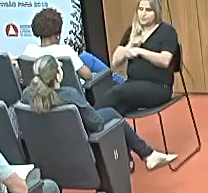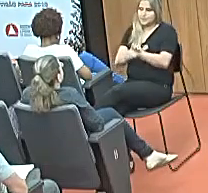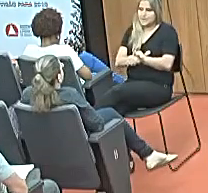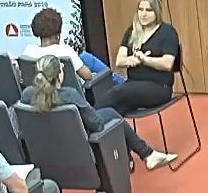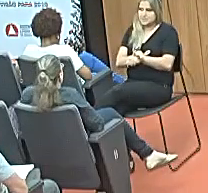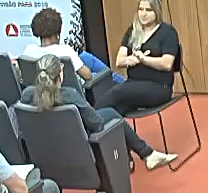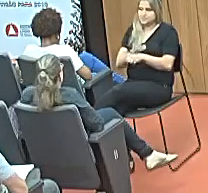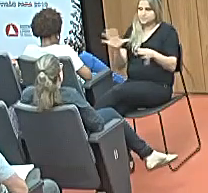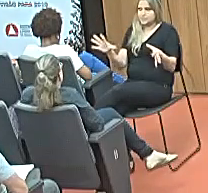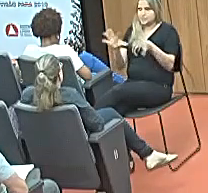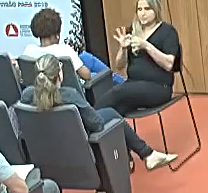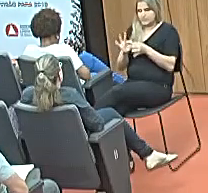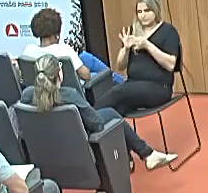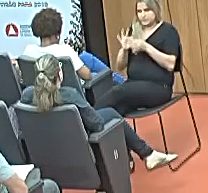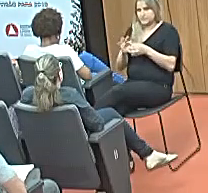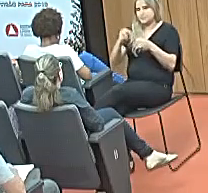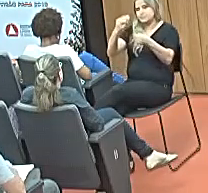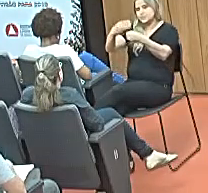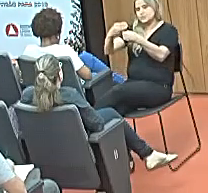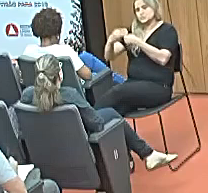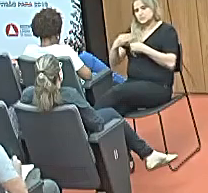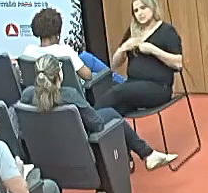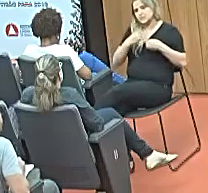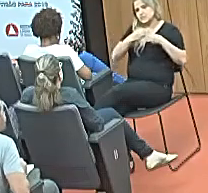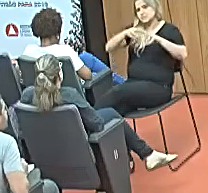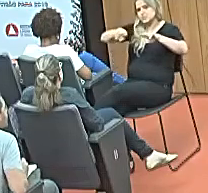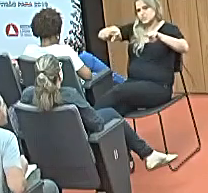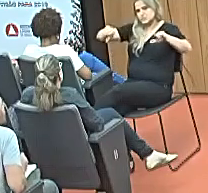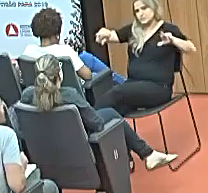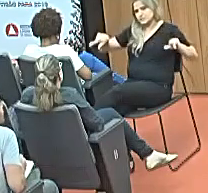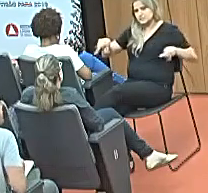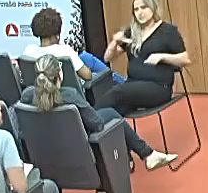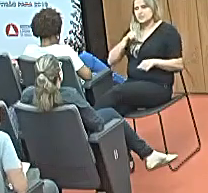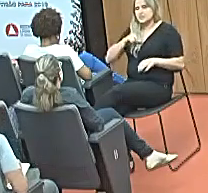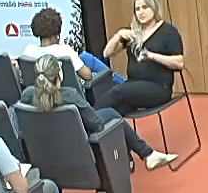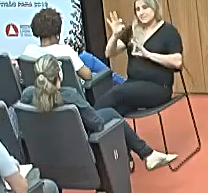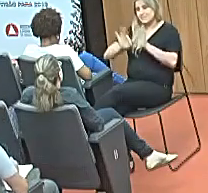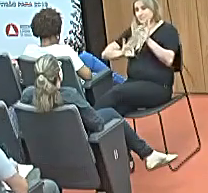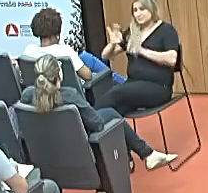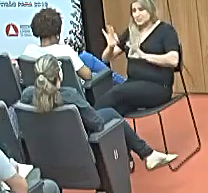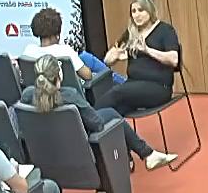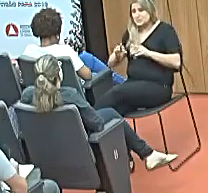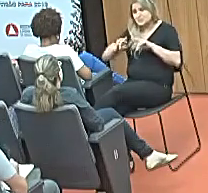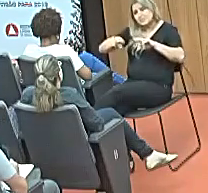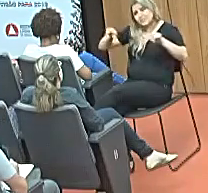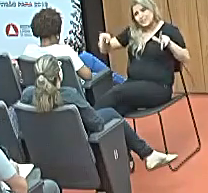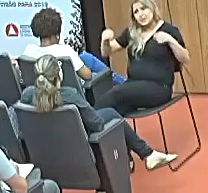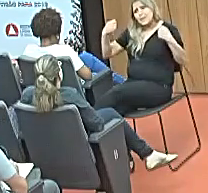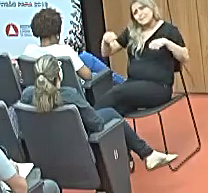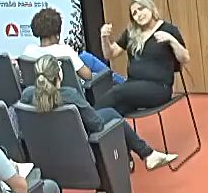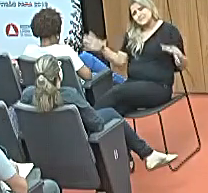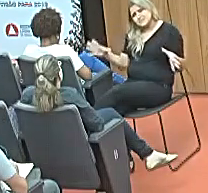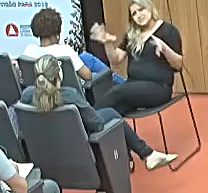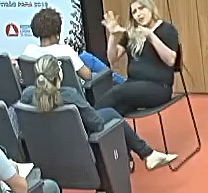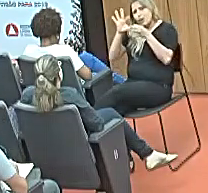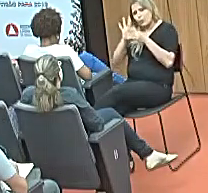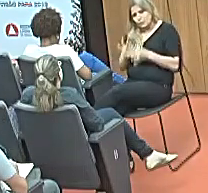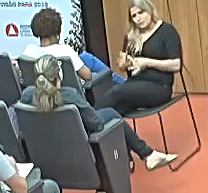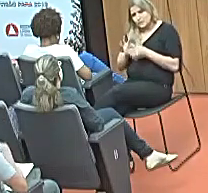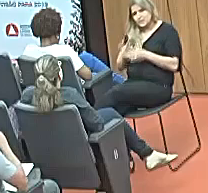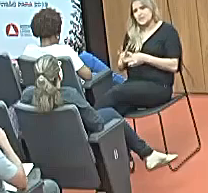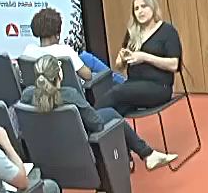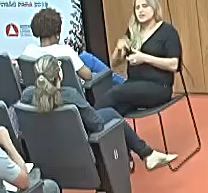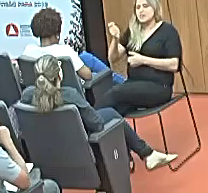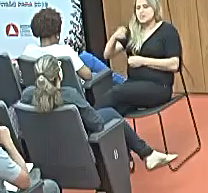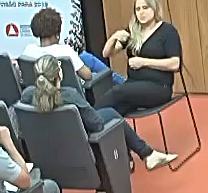promove a integração e os municípios da região metropolitana que têm sistemas diferentes do sistema metropolitano se constroem convênio de cooperação que